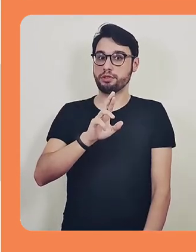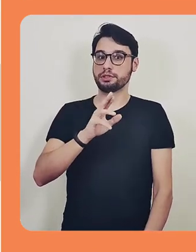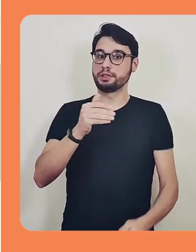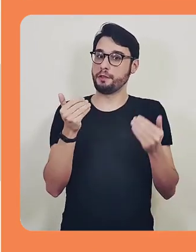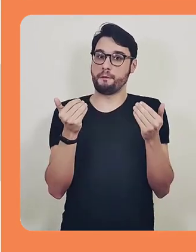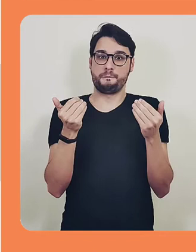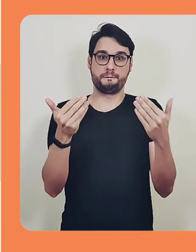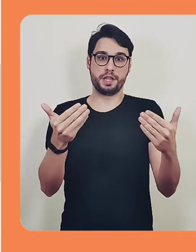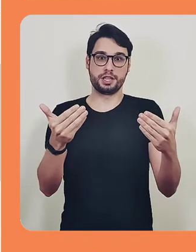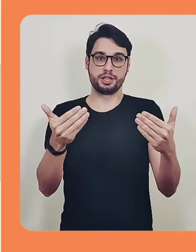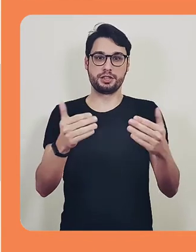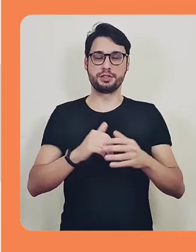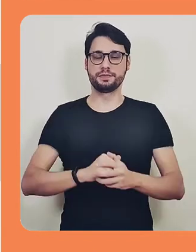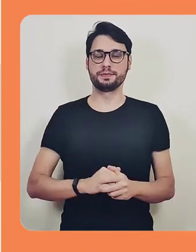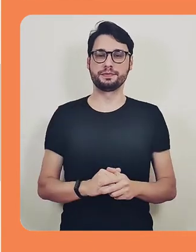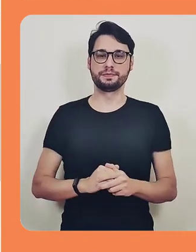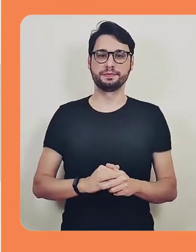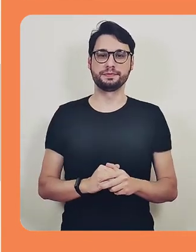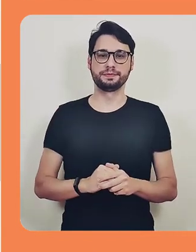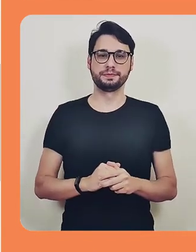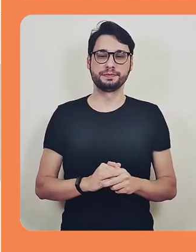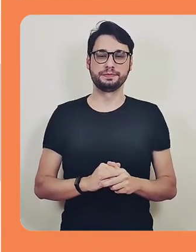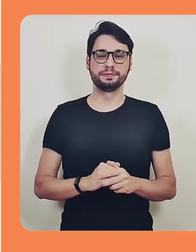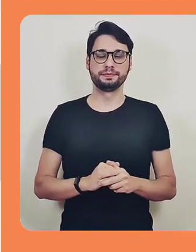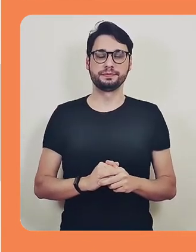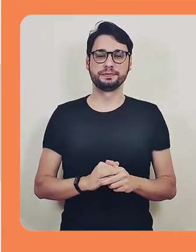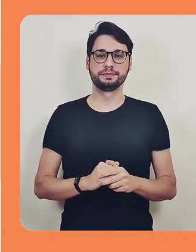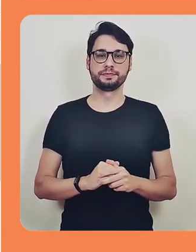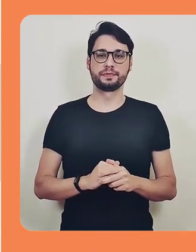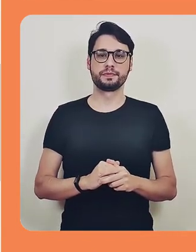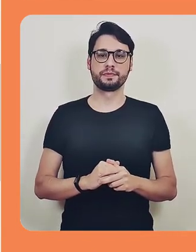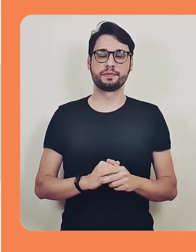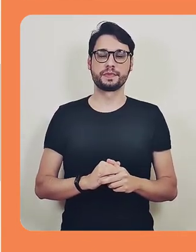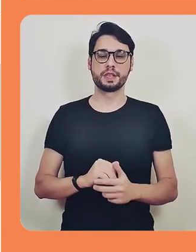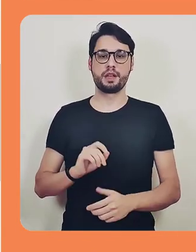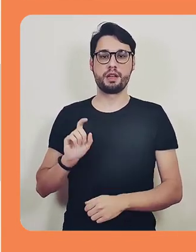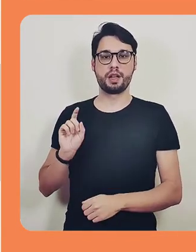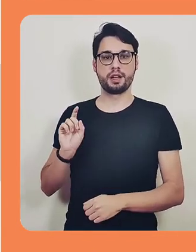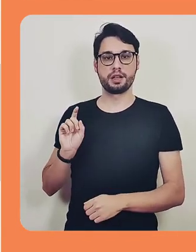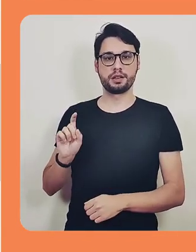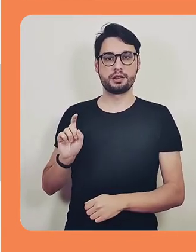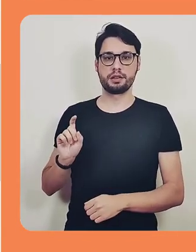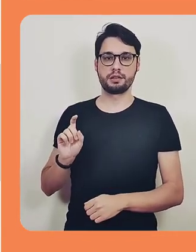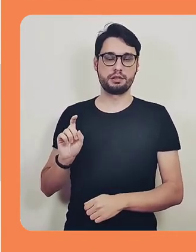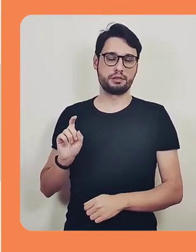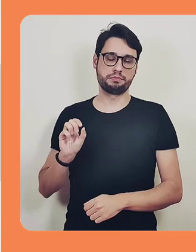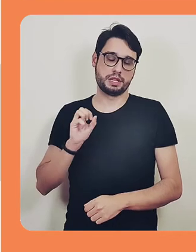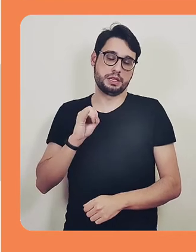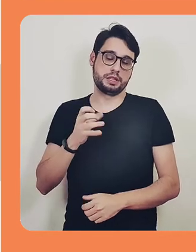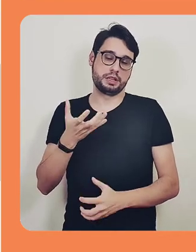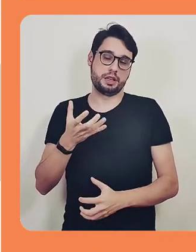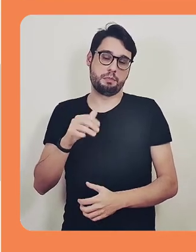Leia atentamente. A resposta está na sua frente.